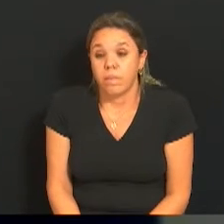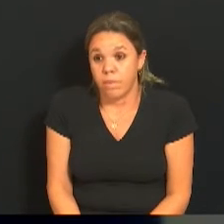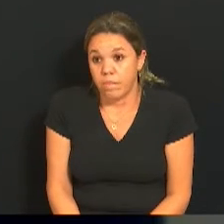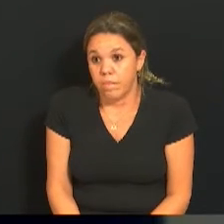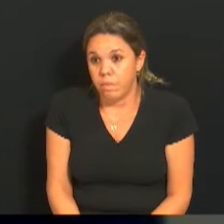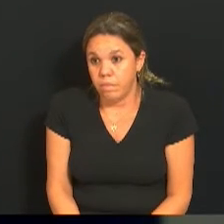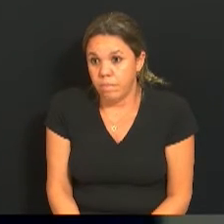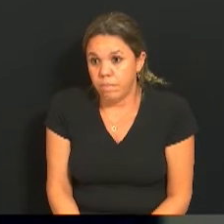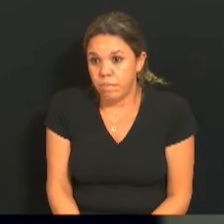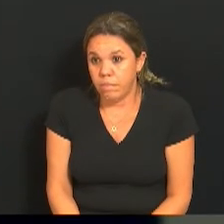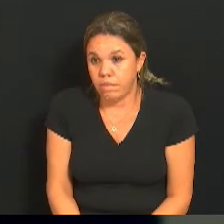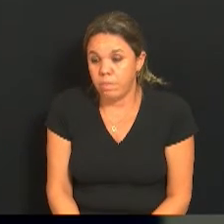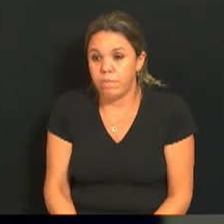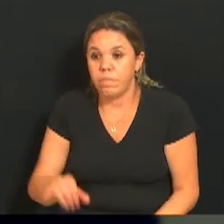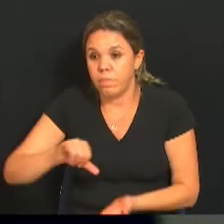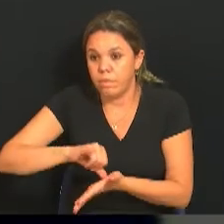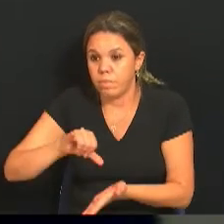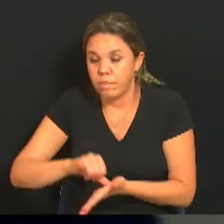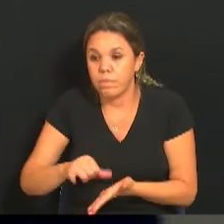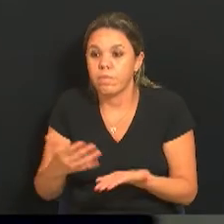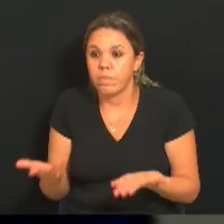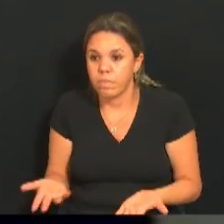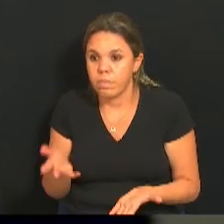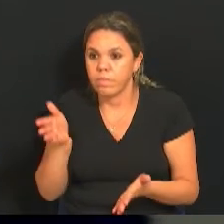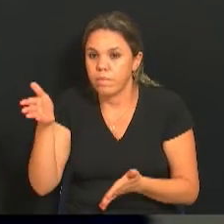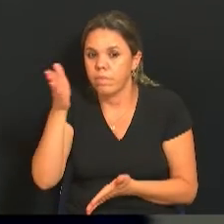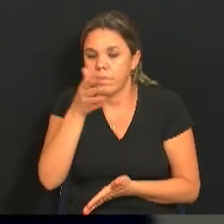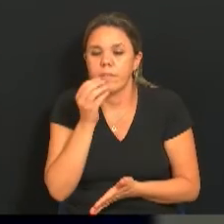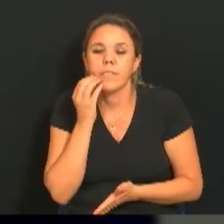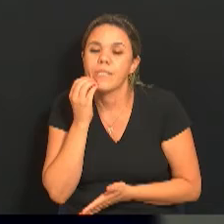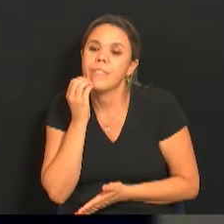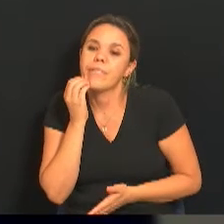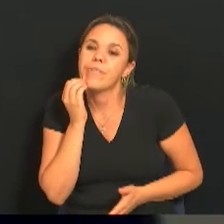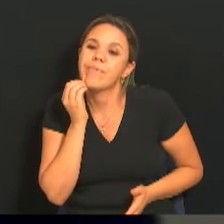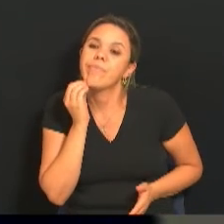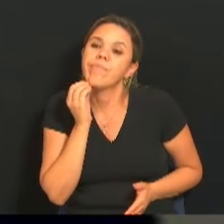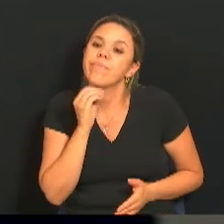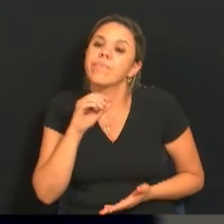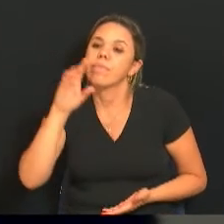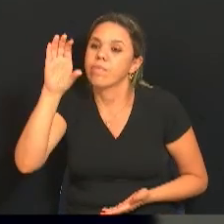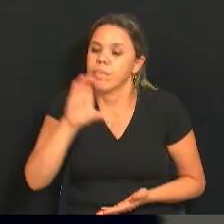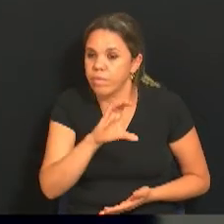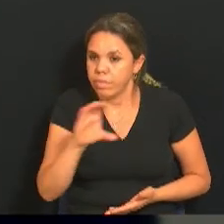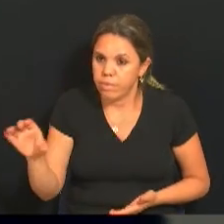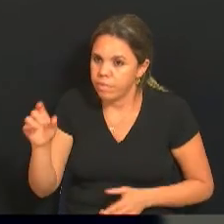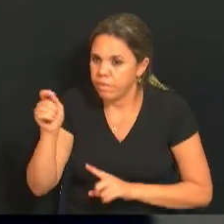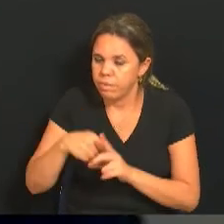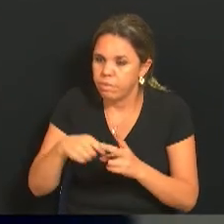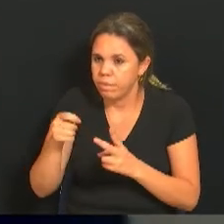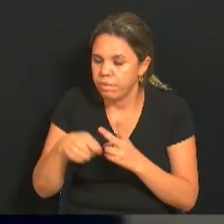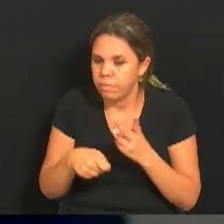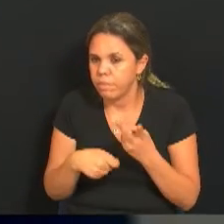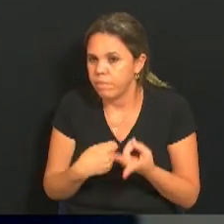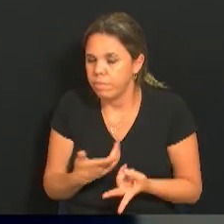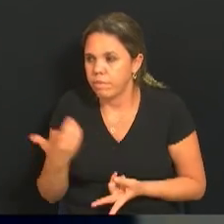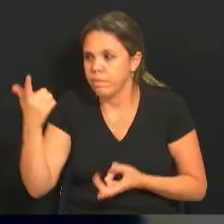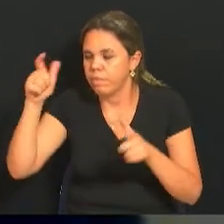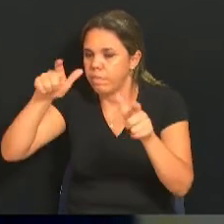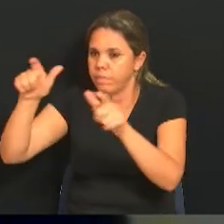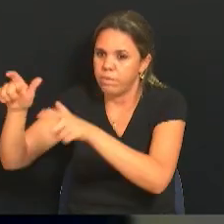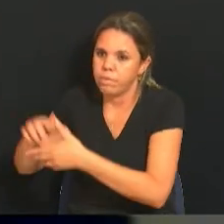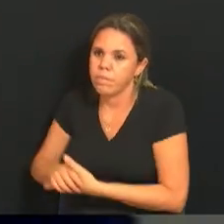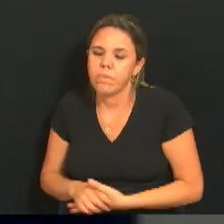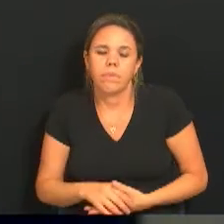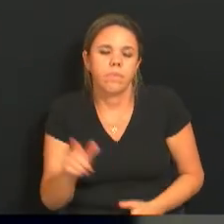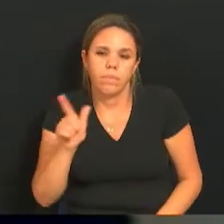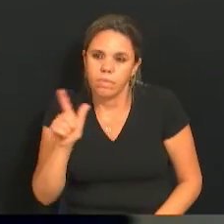no centro, ela está sempre circulando. Uma hora está na catedral, passou um mês, 2 meses, ela está em outro ponto. É óbvio que a